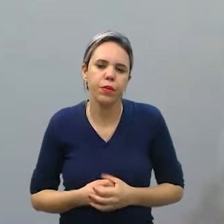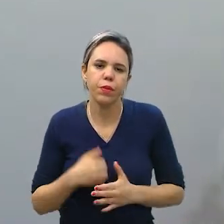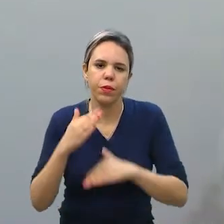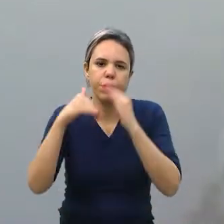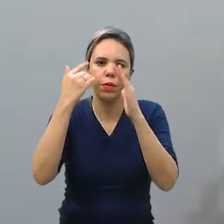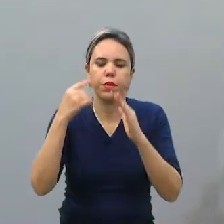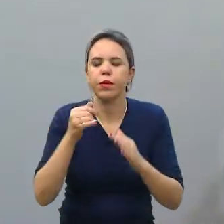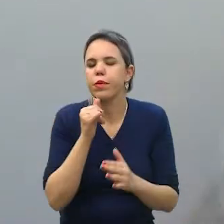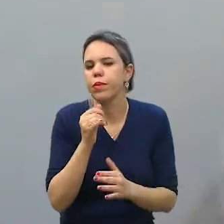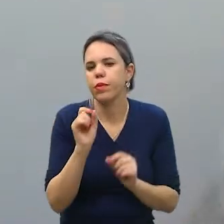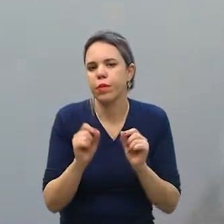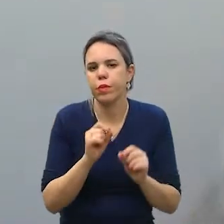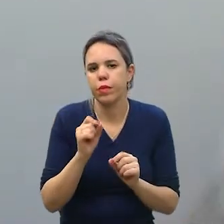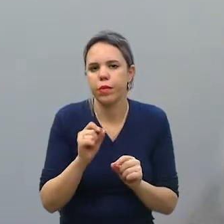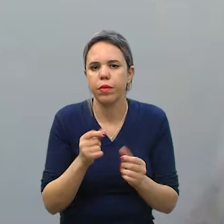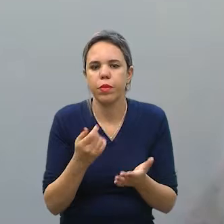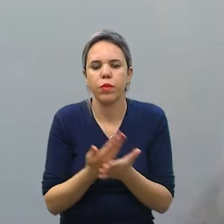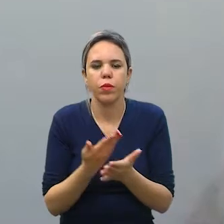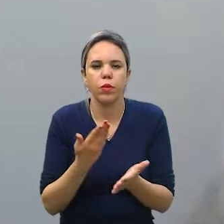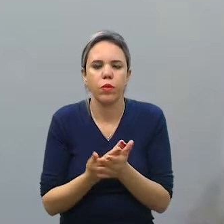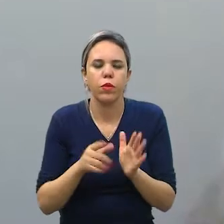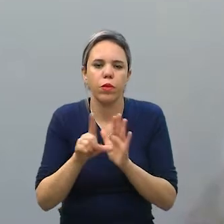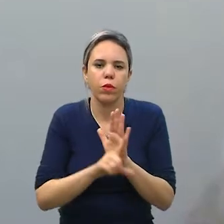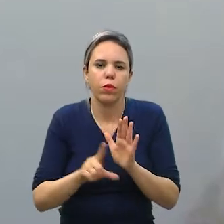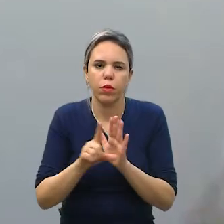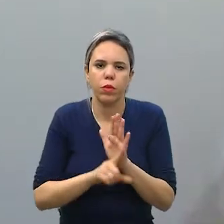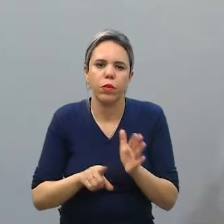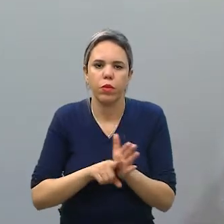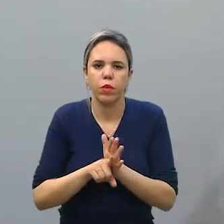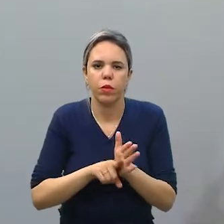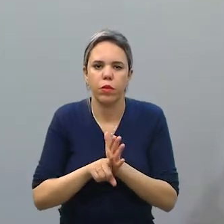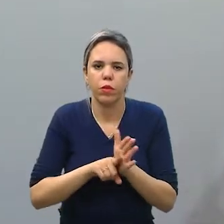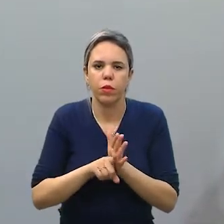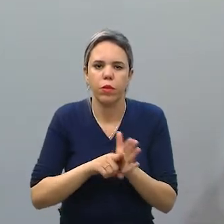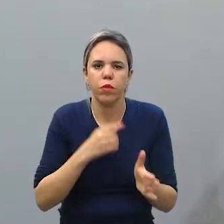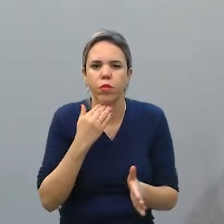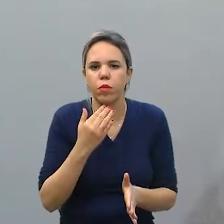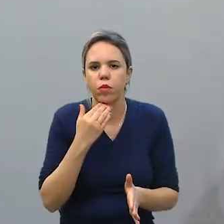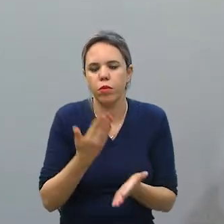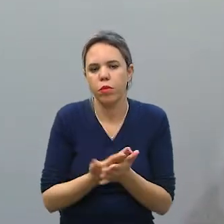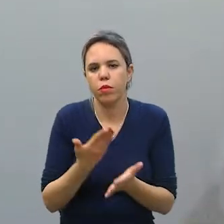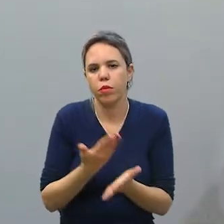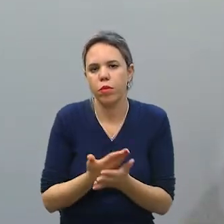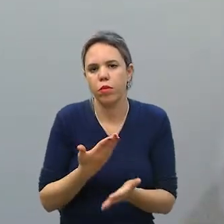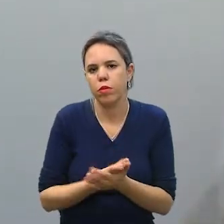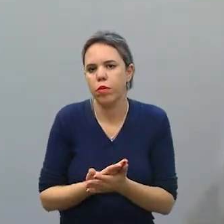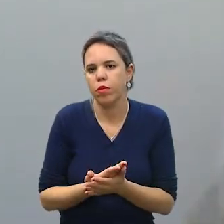muito além, por exemplo, do estudo da história da literatura. Não adianta a gente ver as aulas de